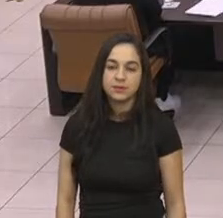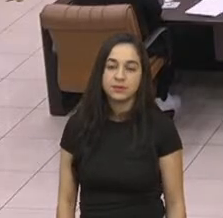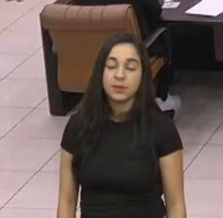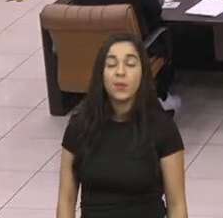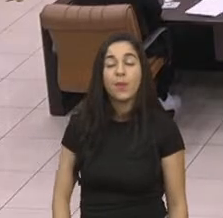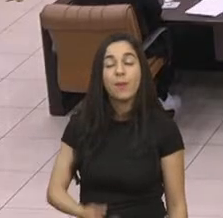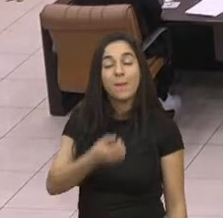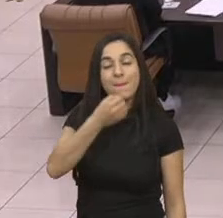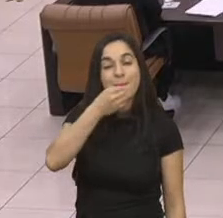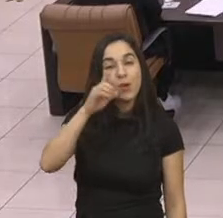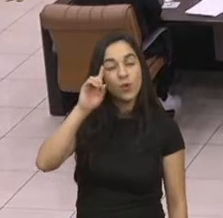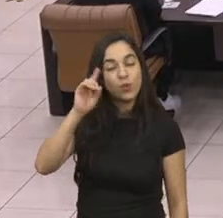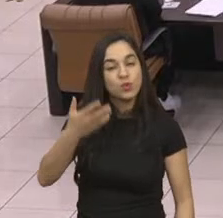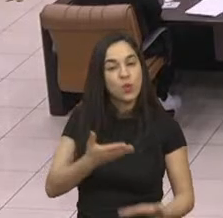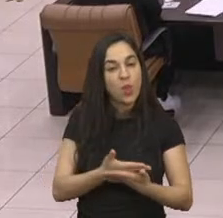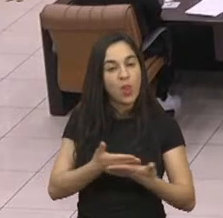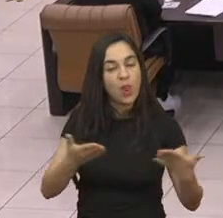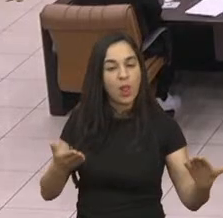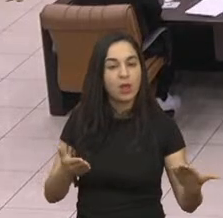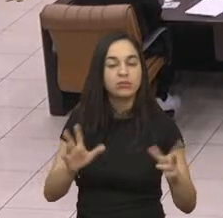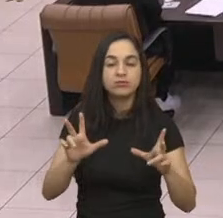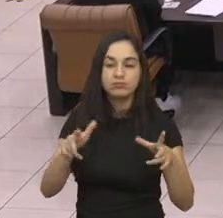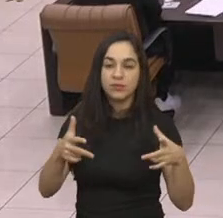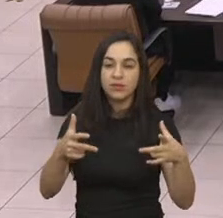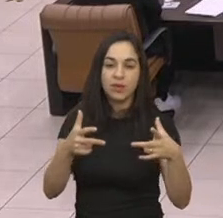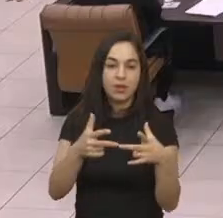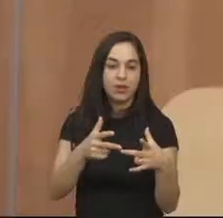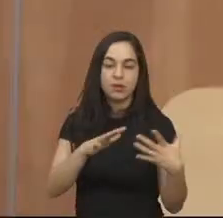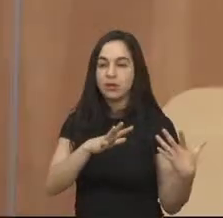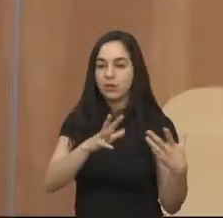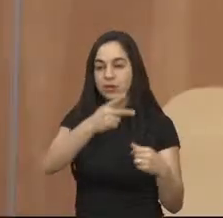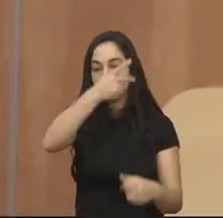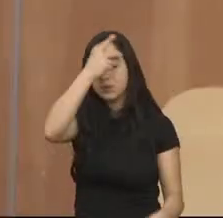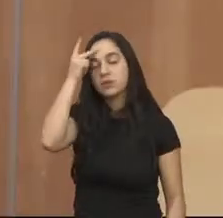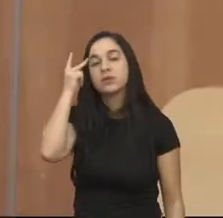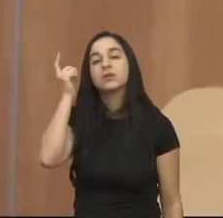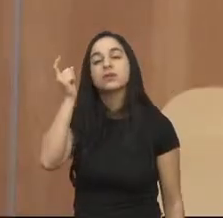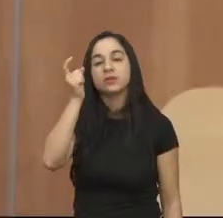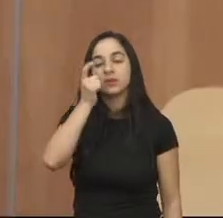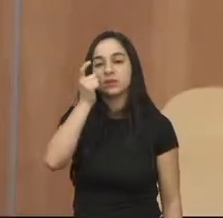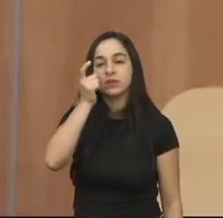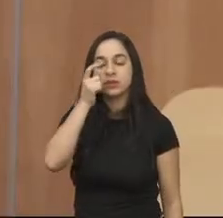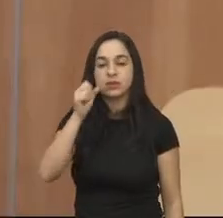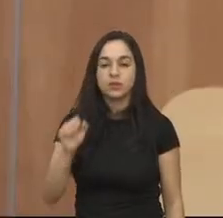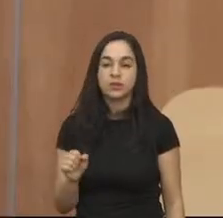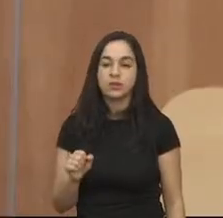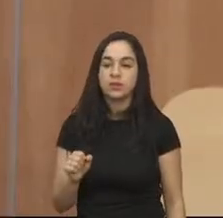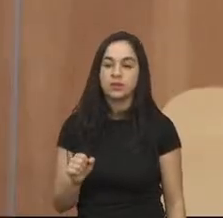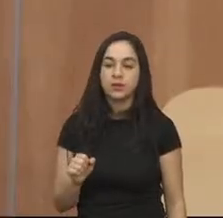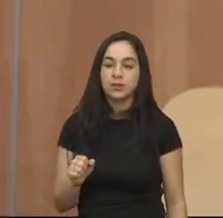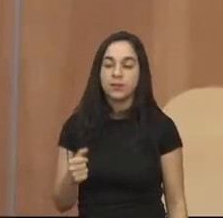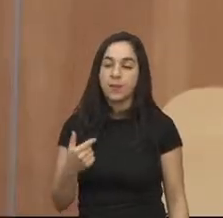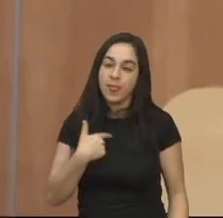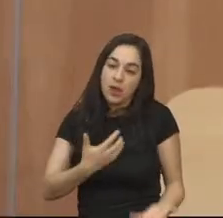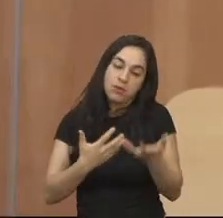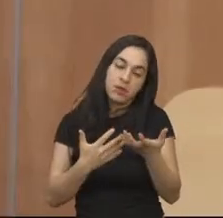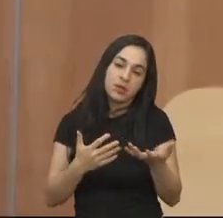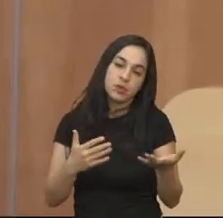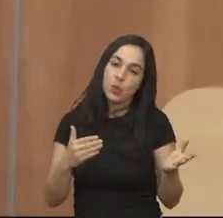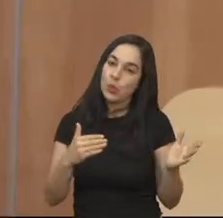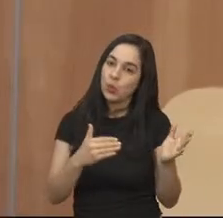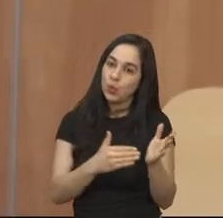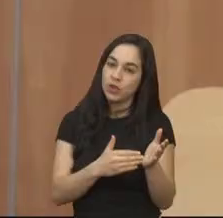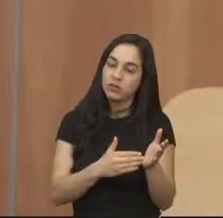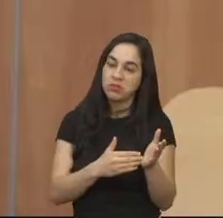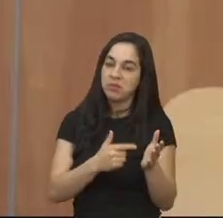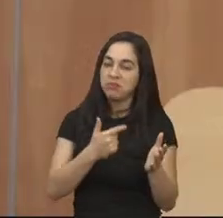Bom dia a todos mais uma vez, TV Câmara, a todos aqueles que estão nos assistindo. Eu deixei para ser o último, confesso que eu